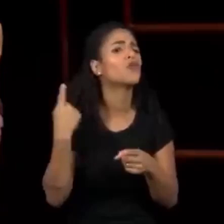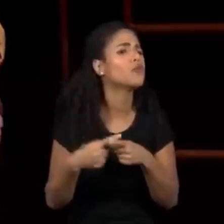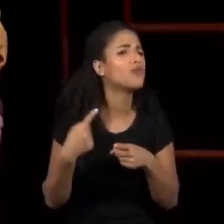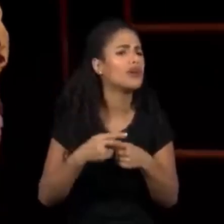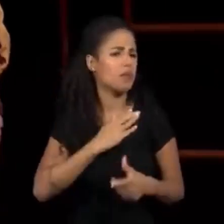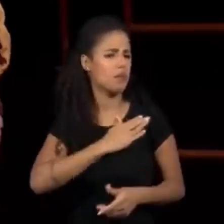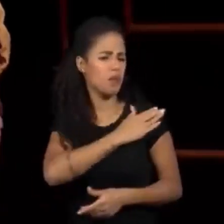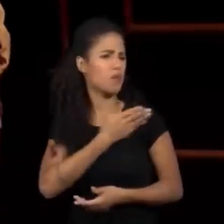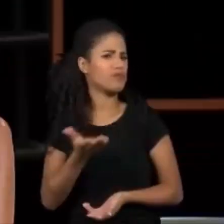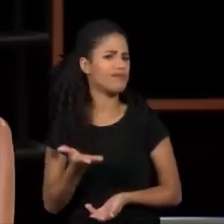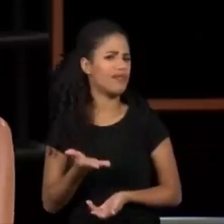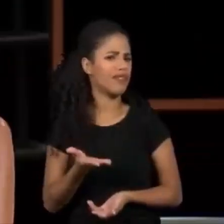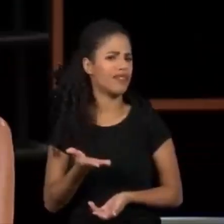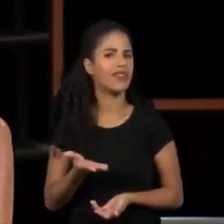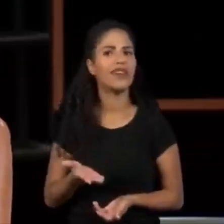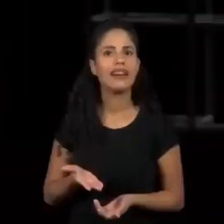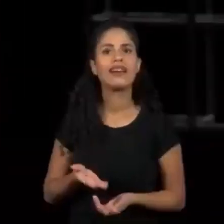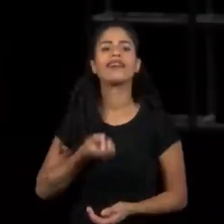muito